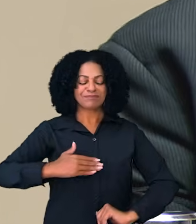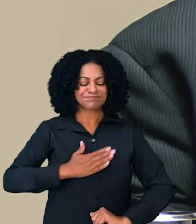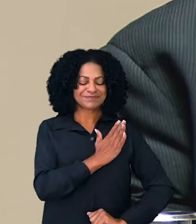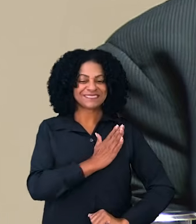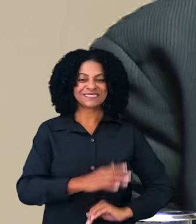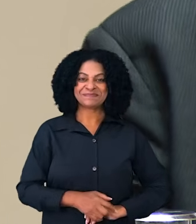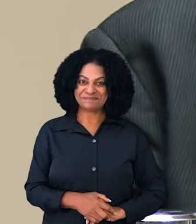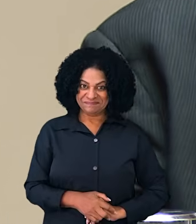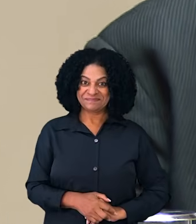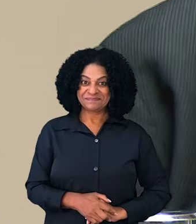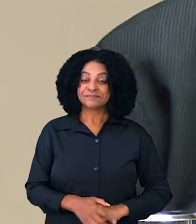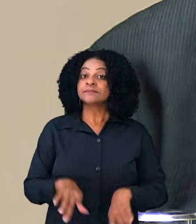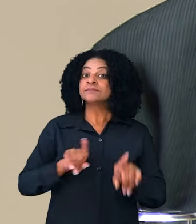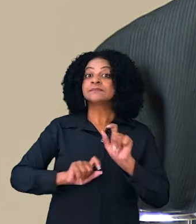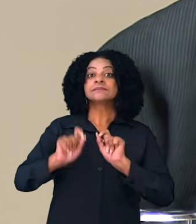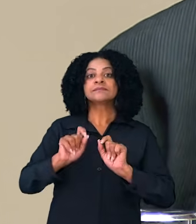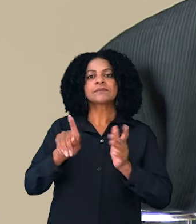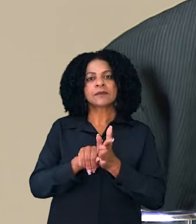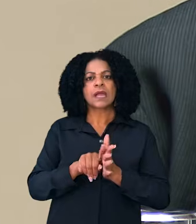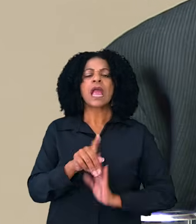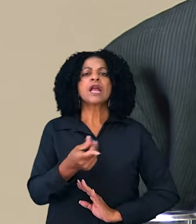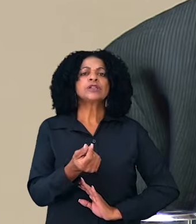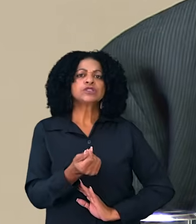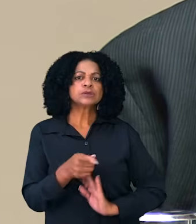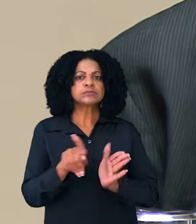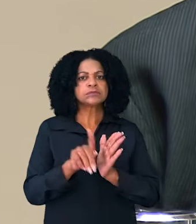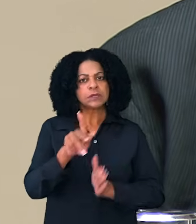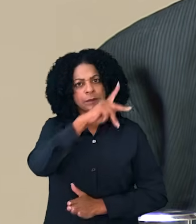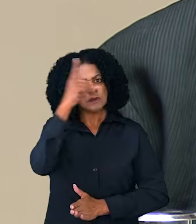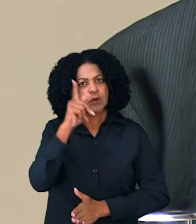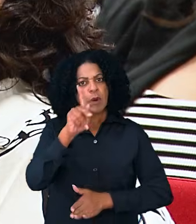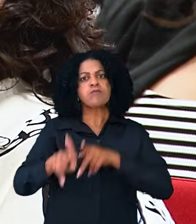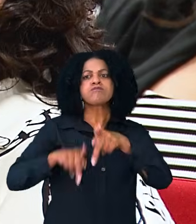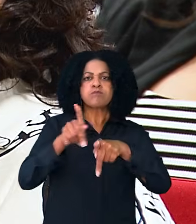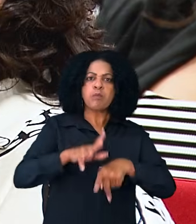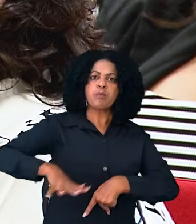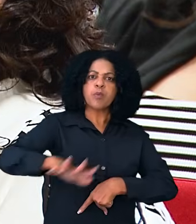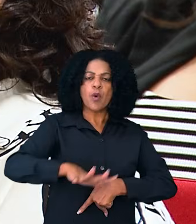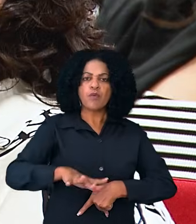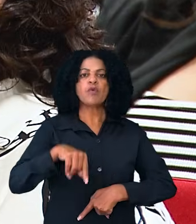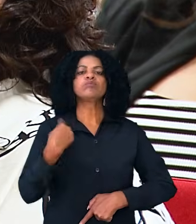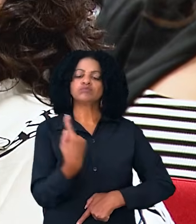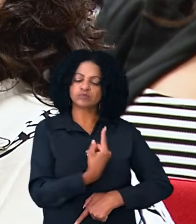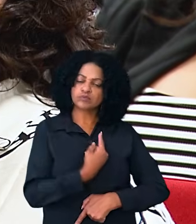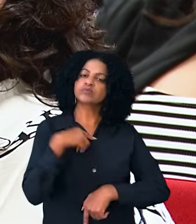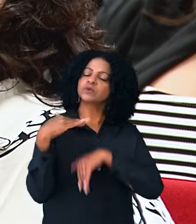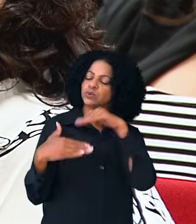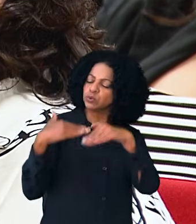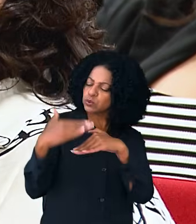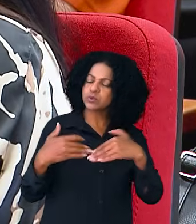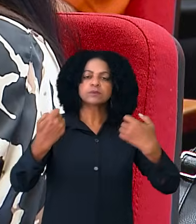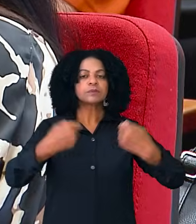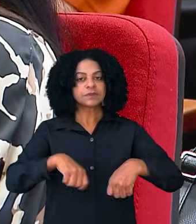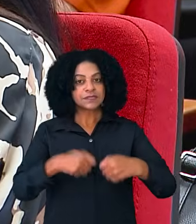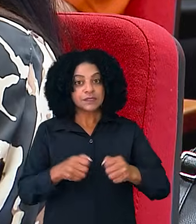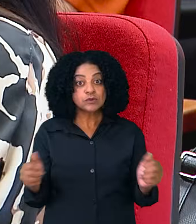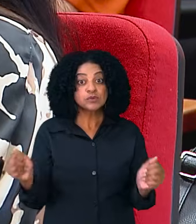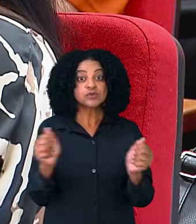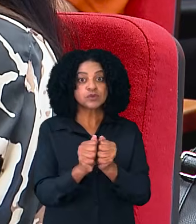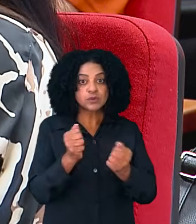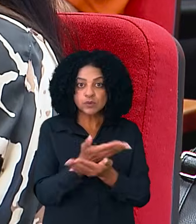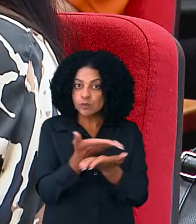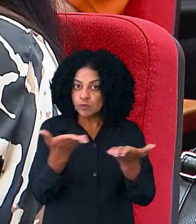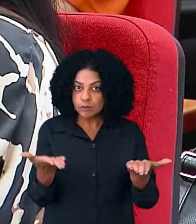principal ponte para a autonomia, para a renda e para a cidadania plena. Queremos construir soluções com